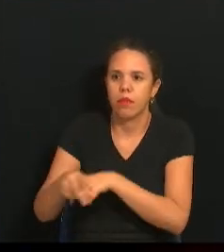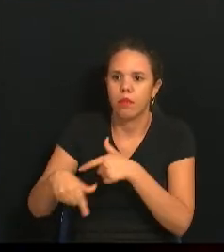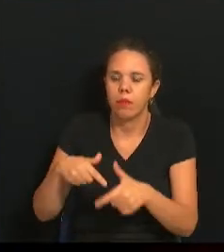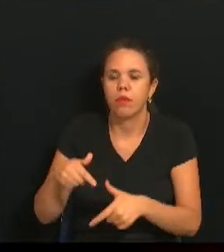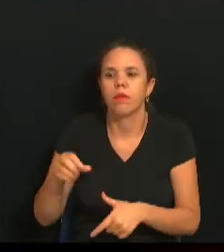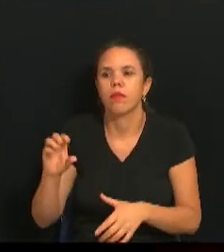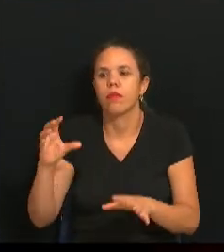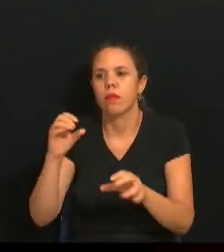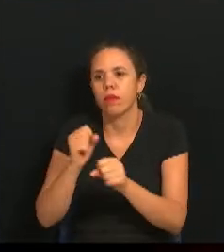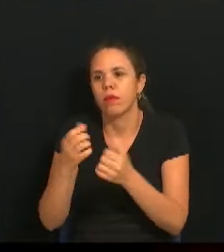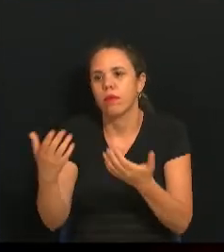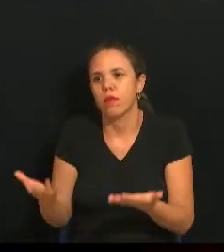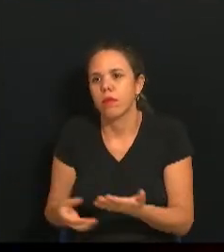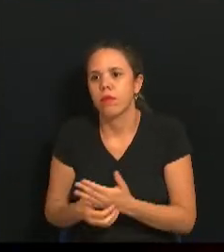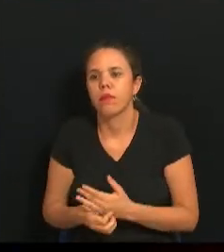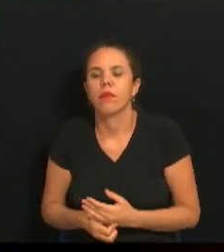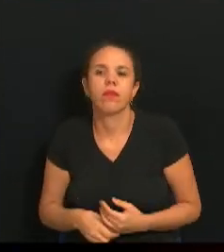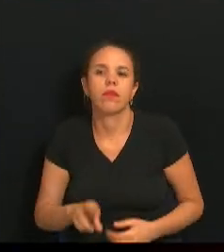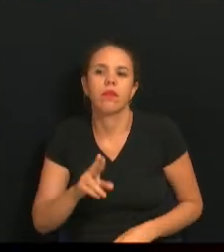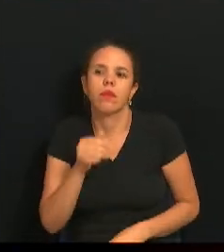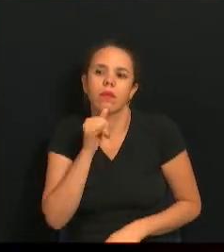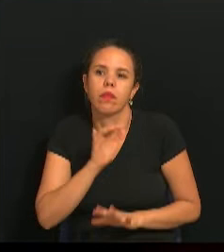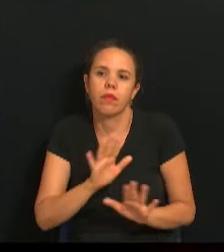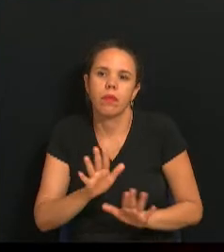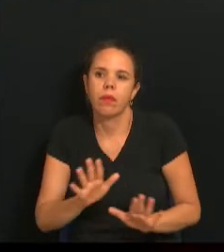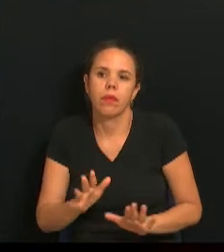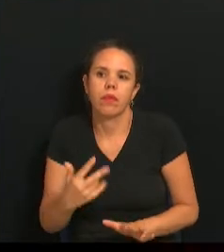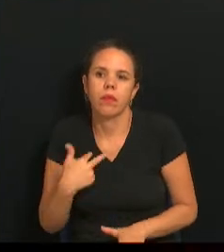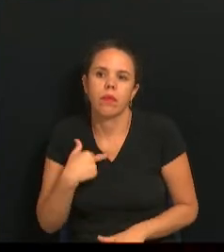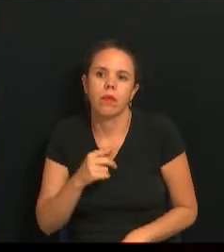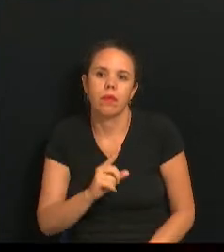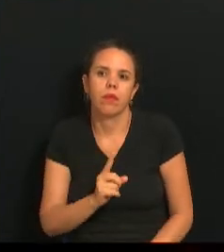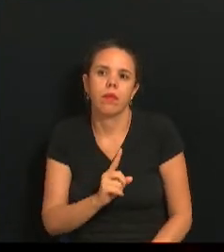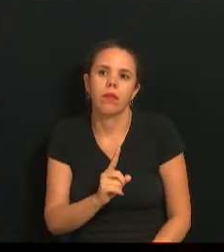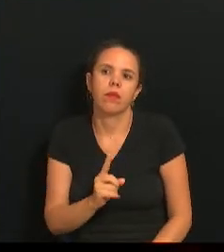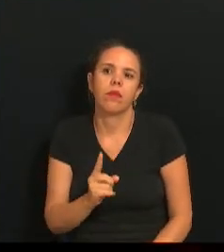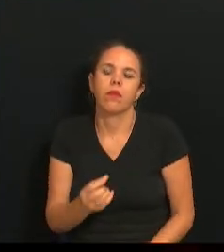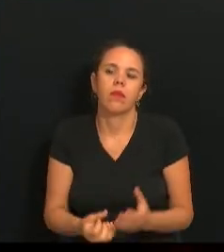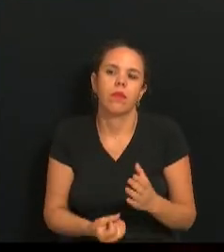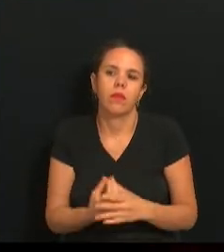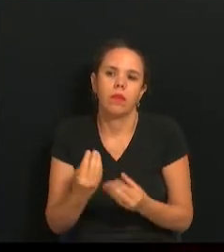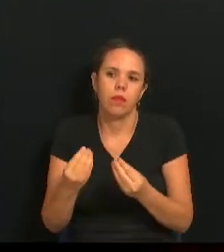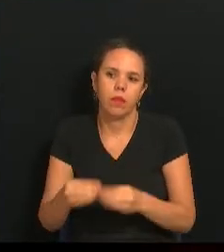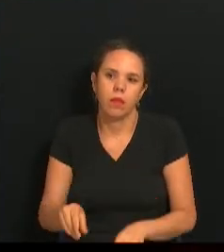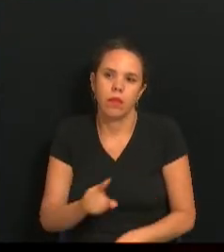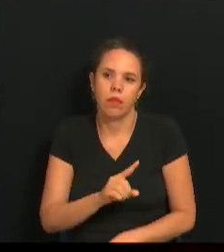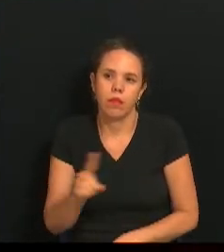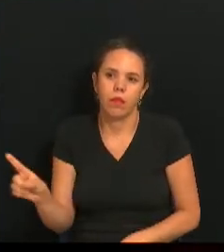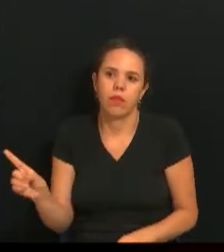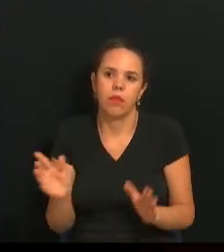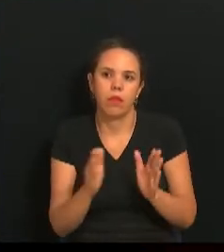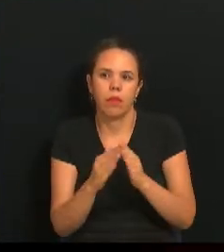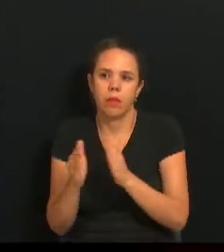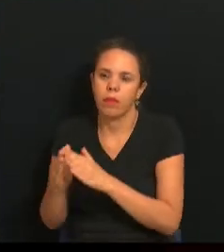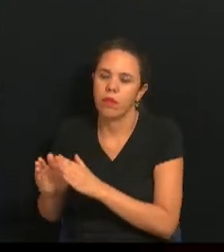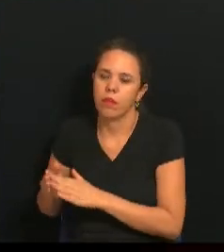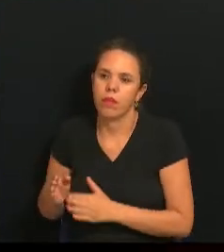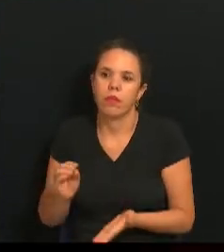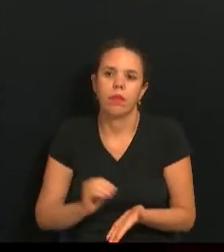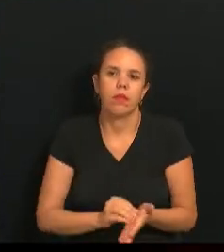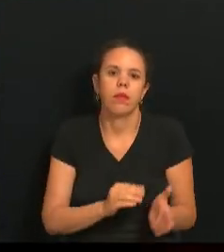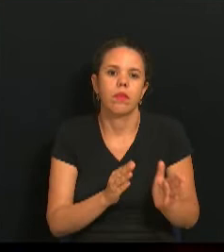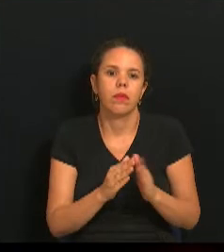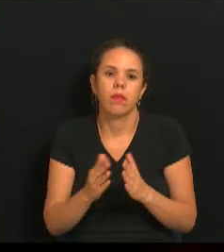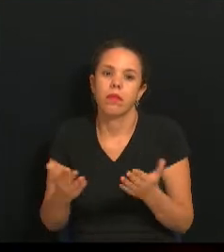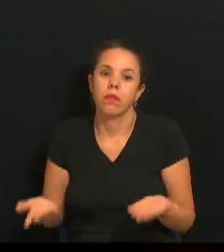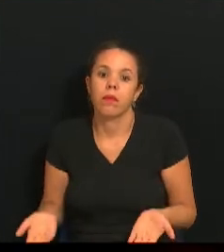contudo, né, ela não deve e nem poderia gerar impacto em moradias, em déficits habitacionais,